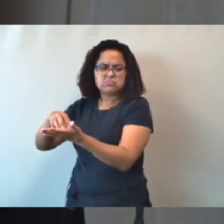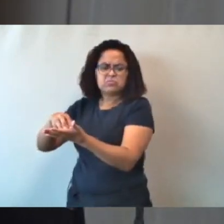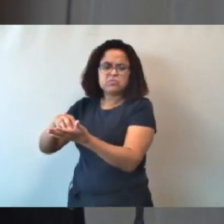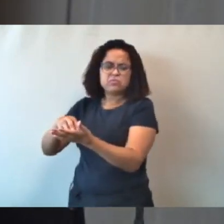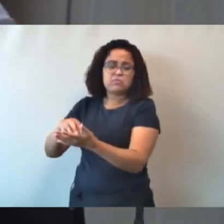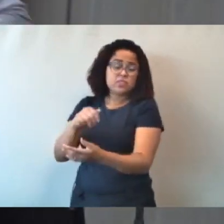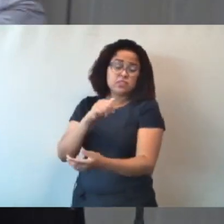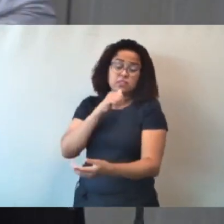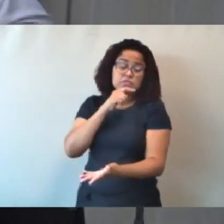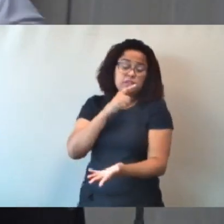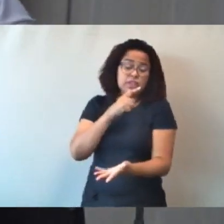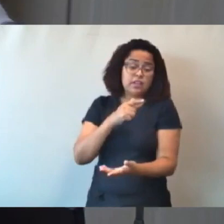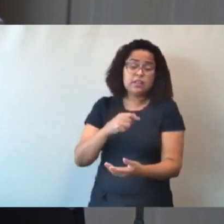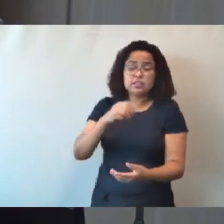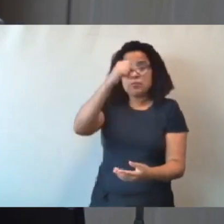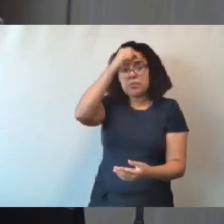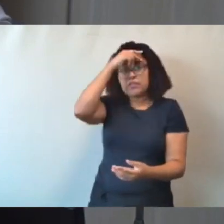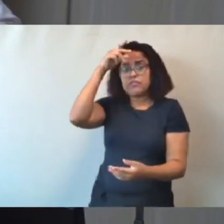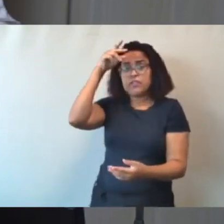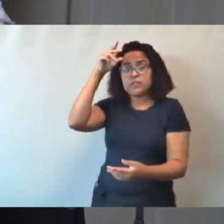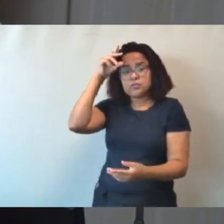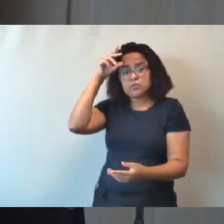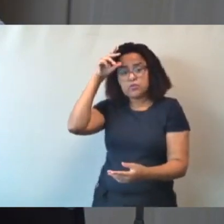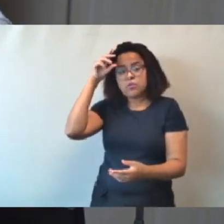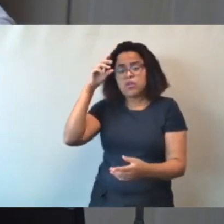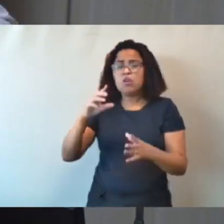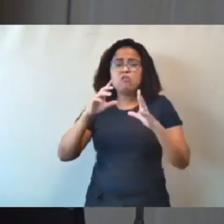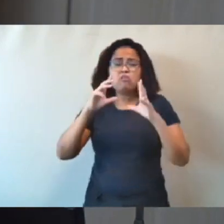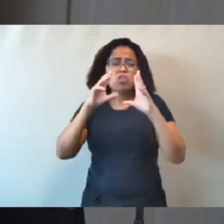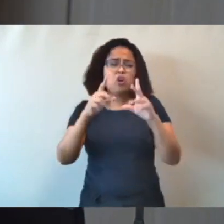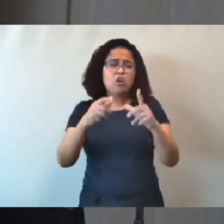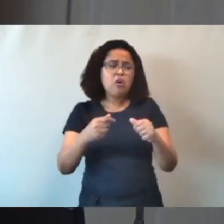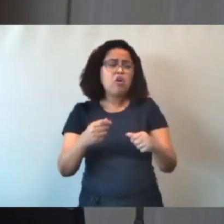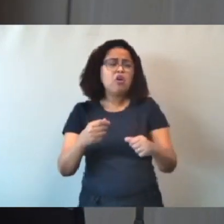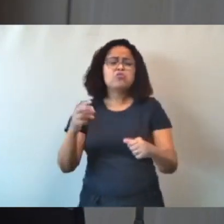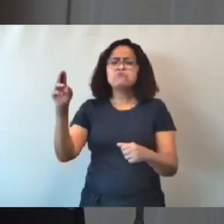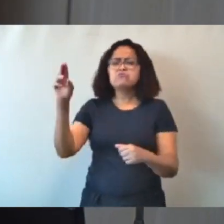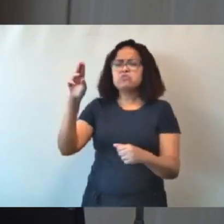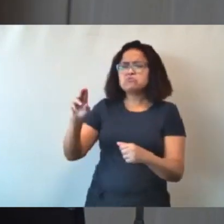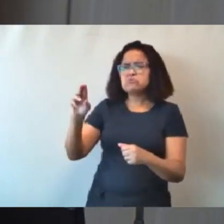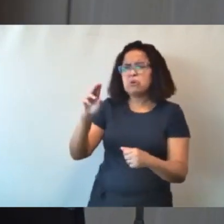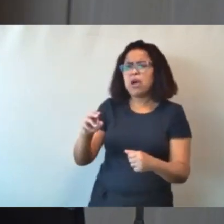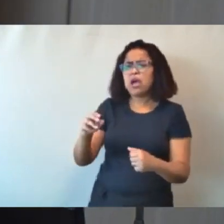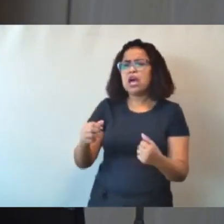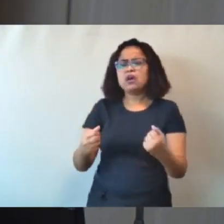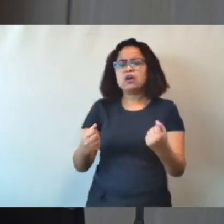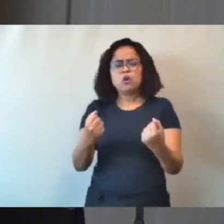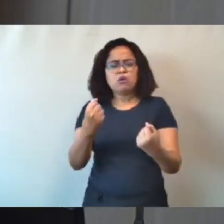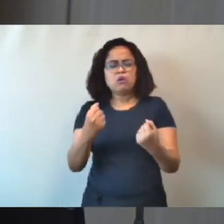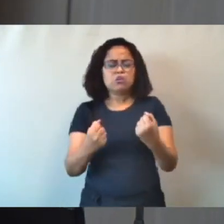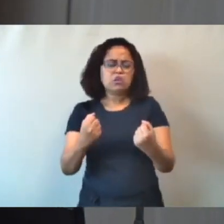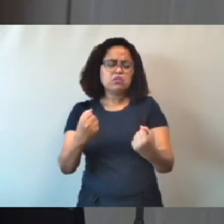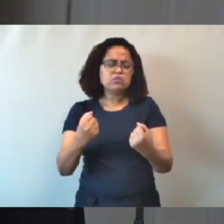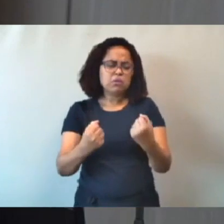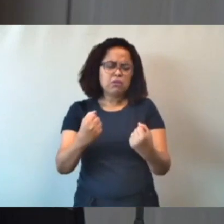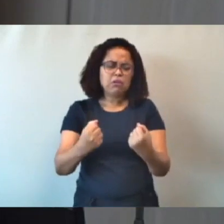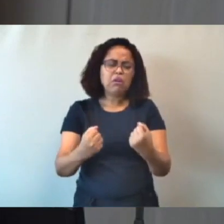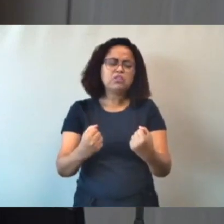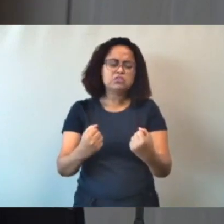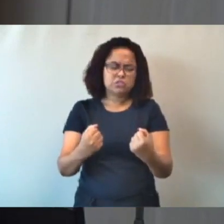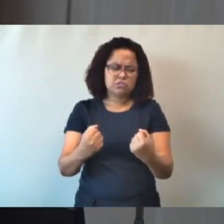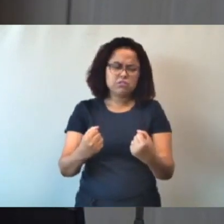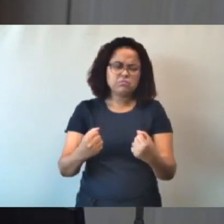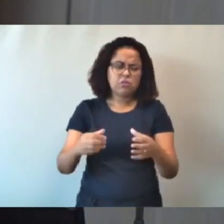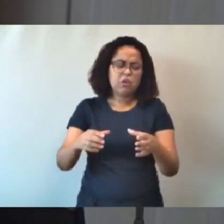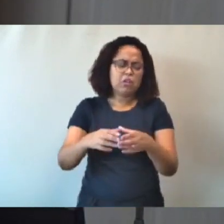vai todo mundo usar o transporte coletivo, que o cara vai para lá de bicicleta. Não é assim. Se não tiver vaga para parar, não